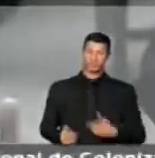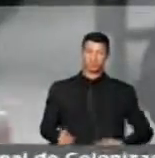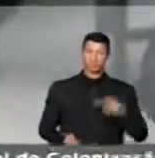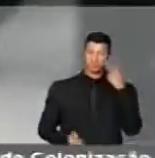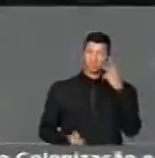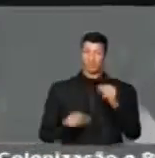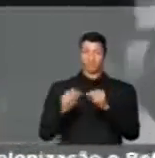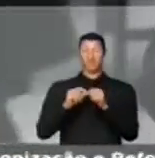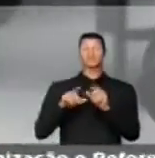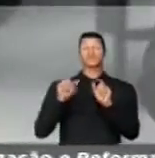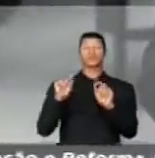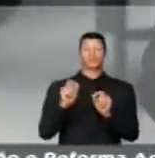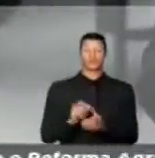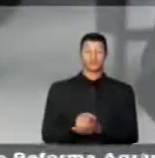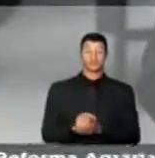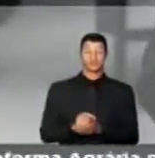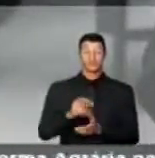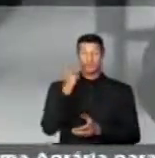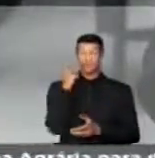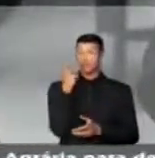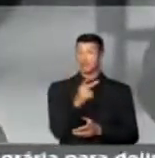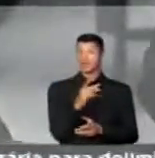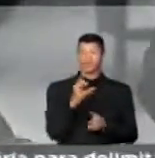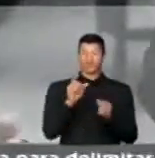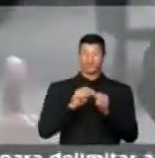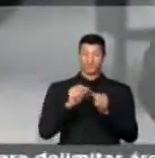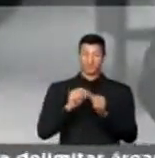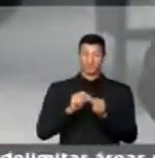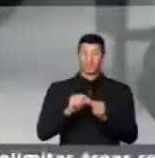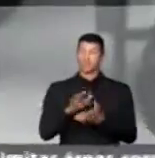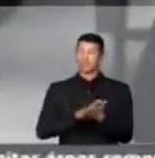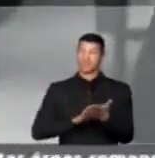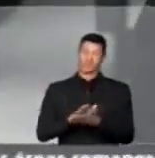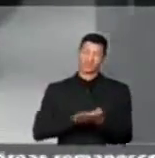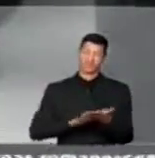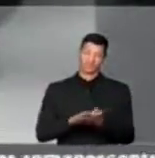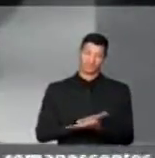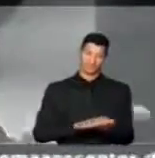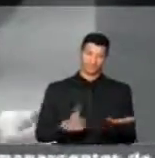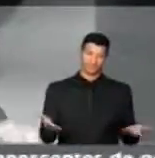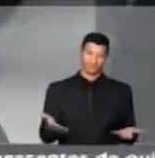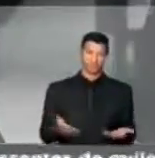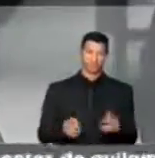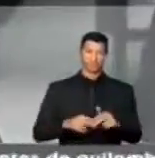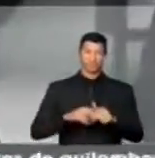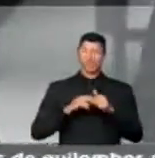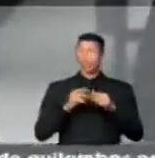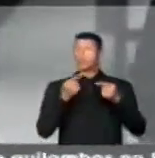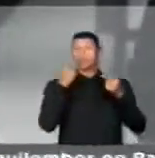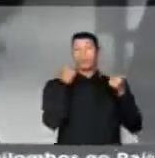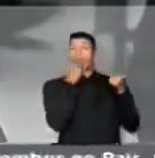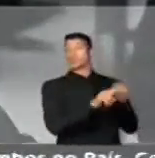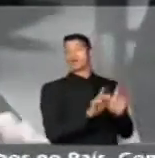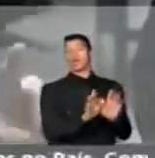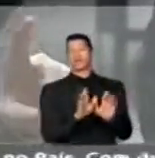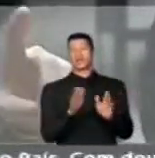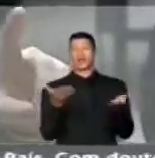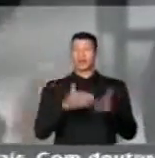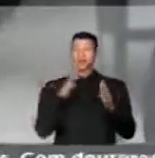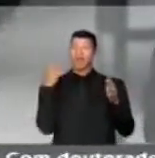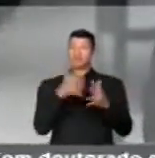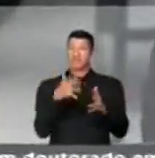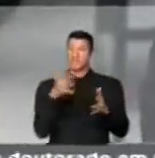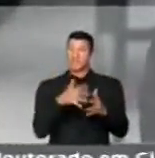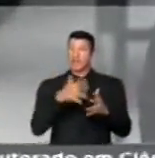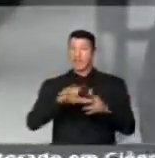para fazer o quê? Para fazer nada. E pelo contrário, atrapalhar